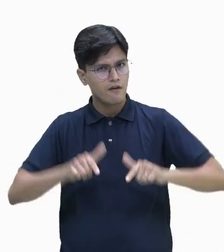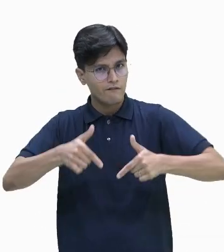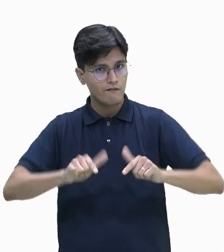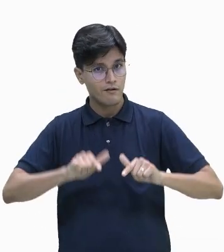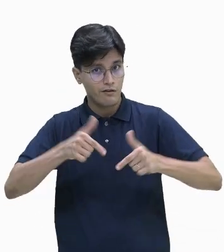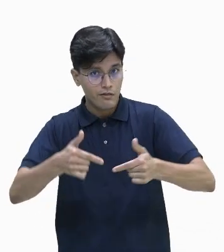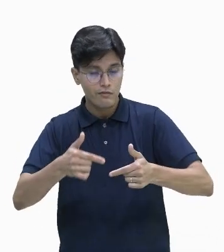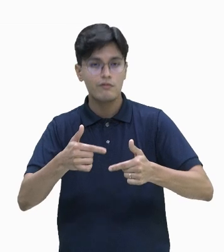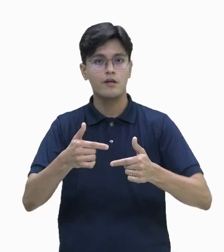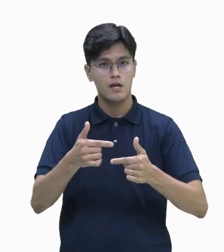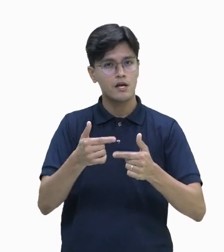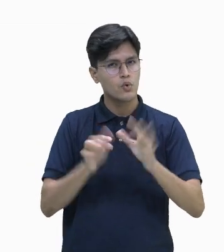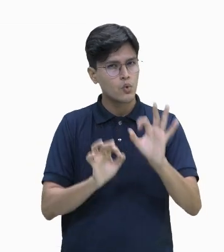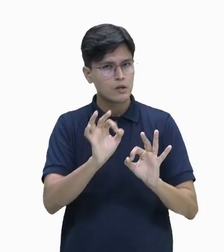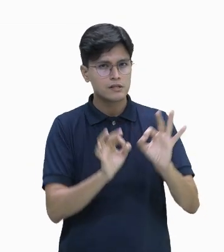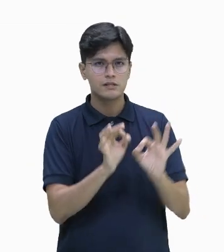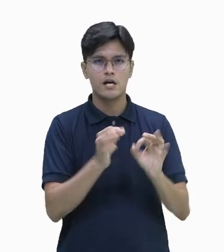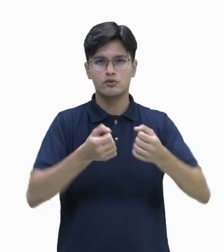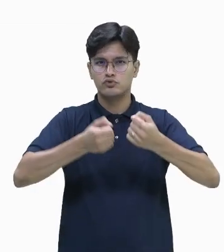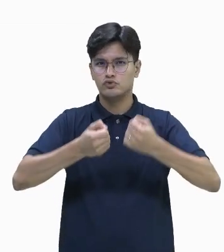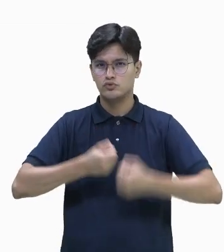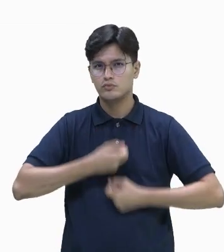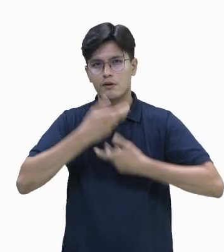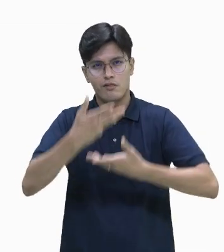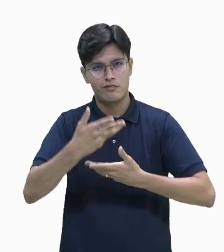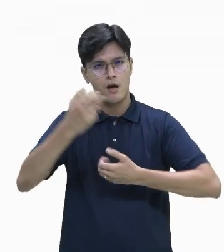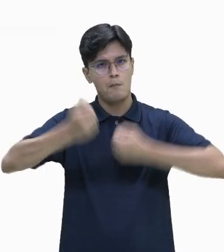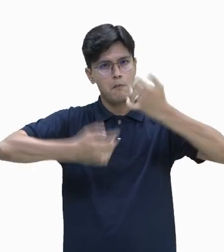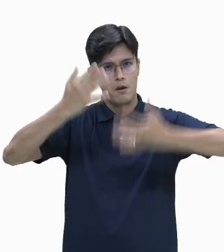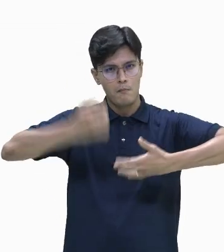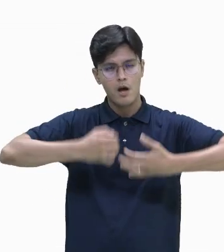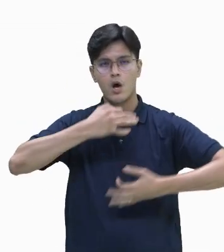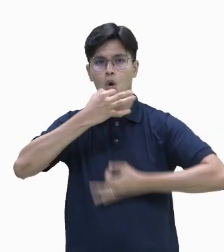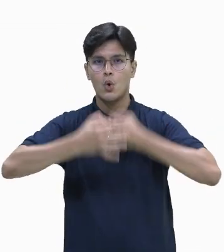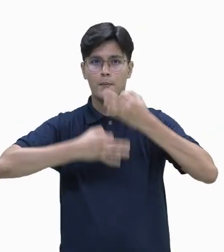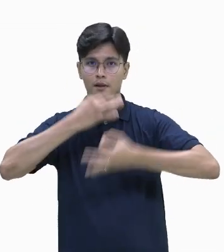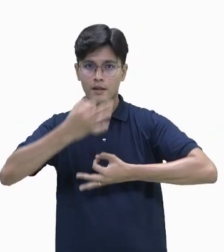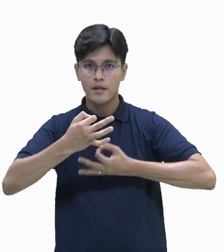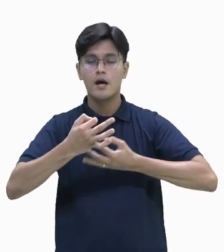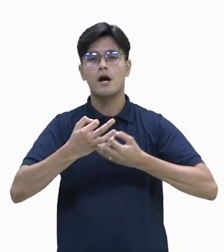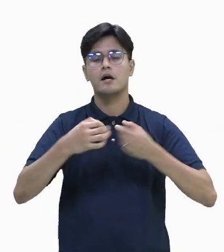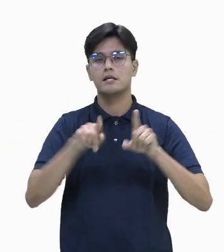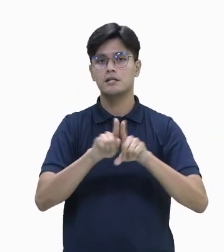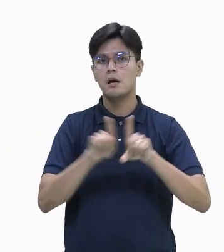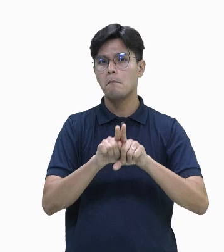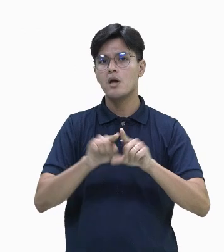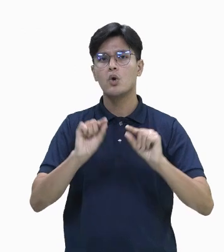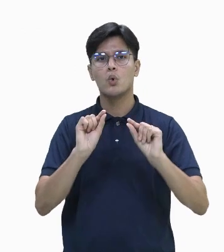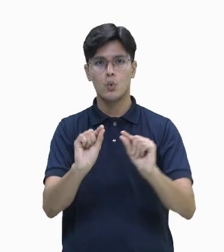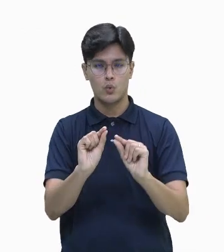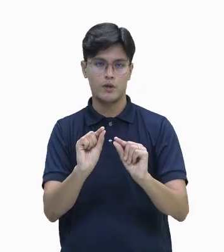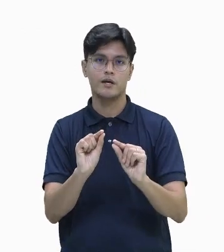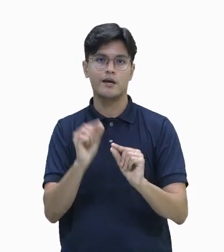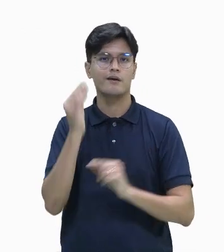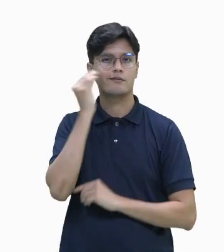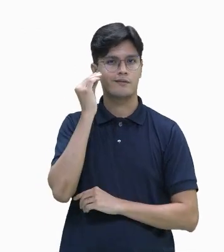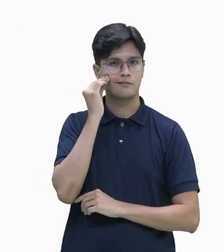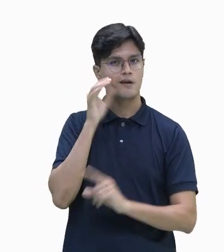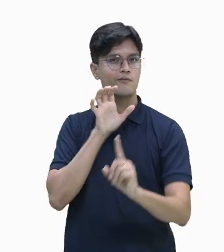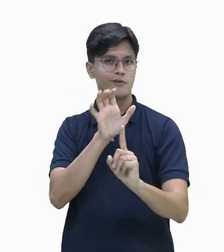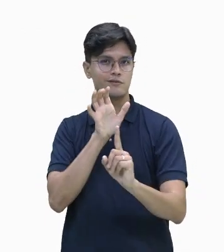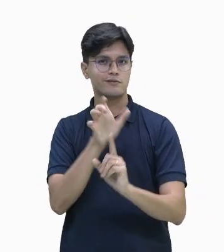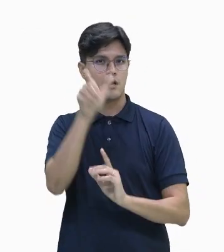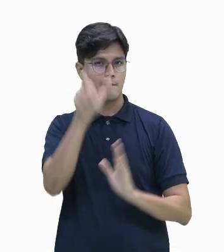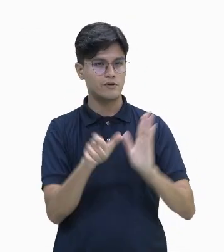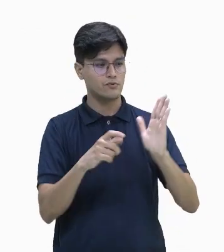para sustentar a sua opinião, a sua tese, mas também para, quem sabe, convencer o seu leitor, o seu ouvinte a pensar como você,